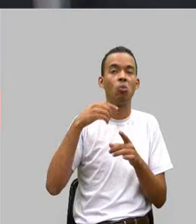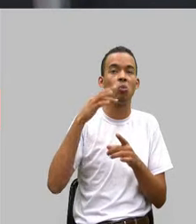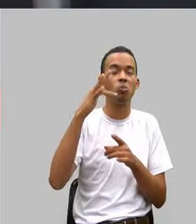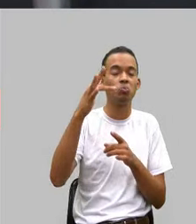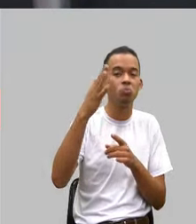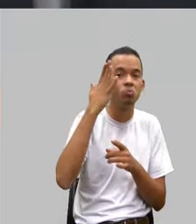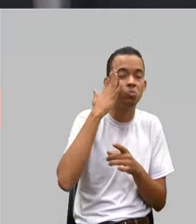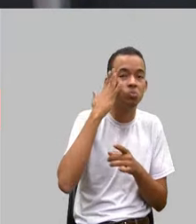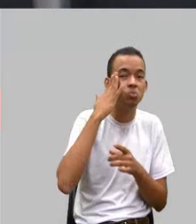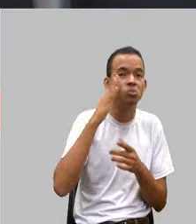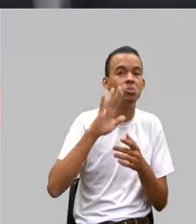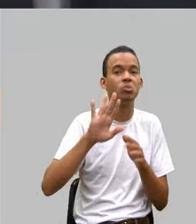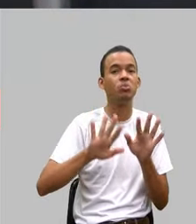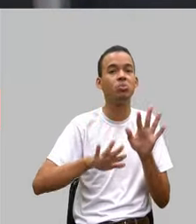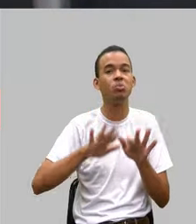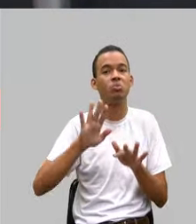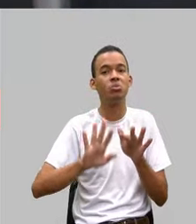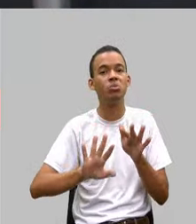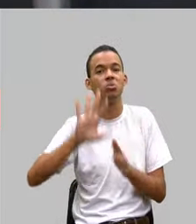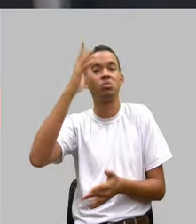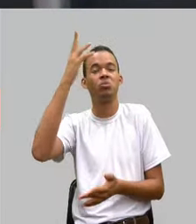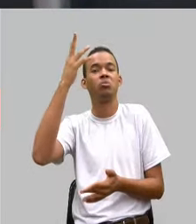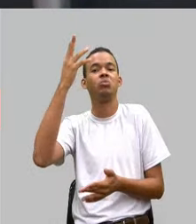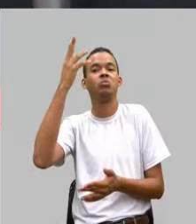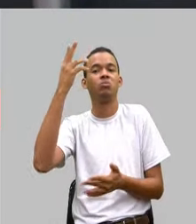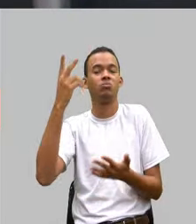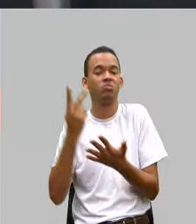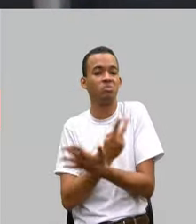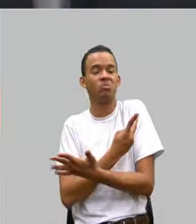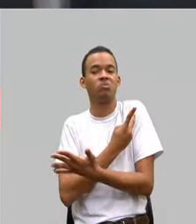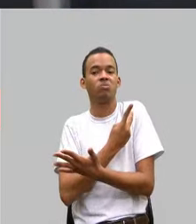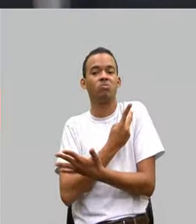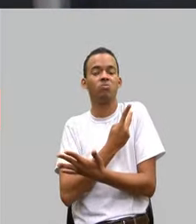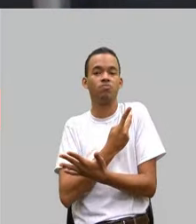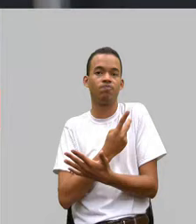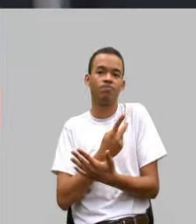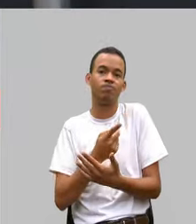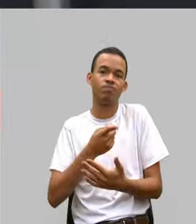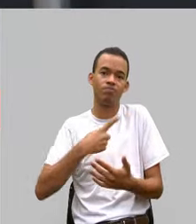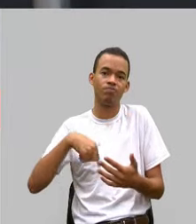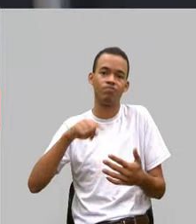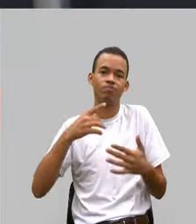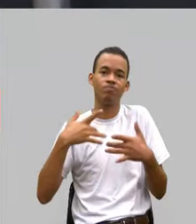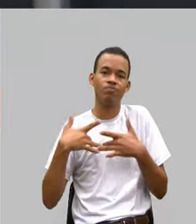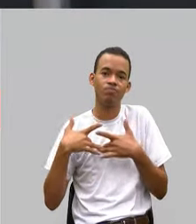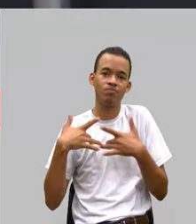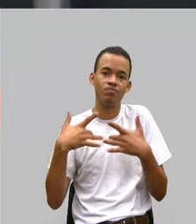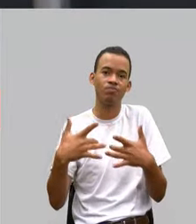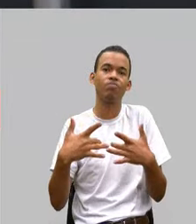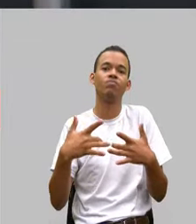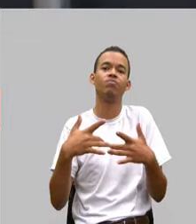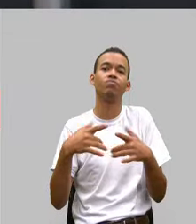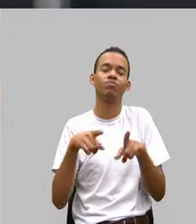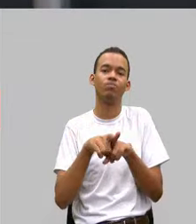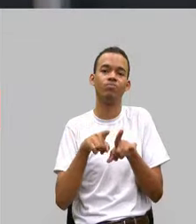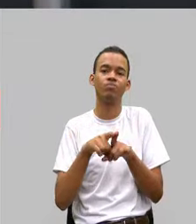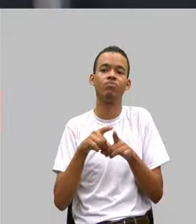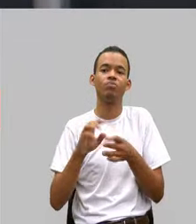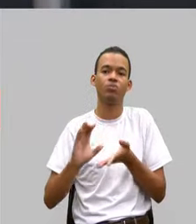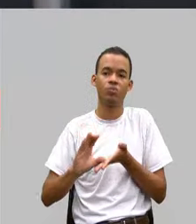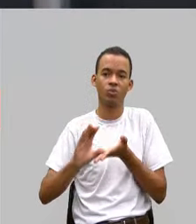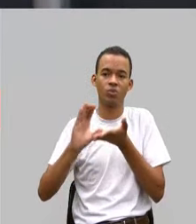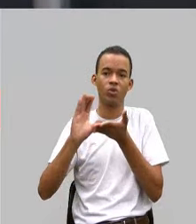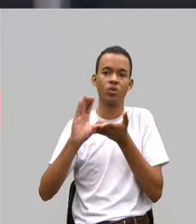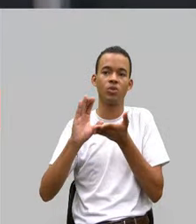ensina isso é o professor Antônio esc corrot dito isso aqui oferecemos nossas contribuições o Conselho Regional de Psicologia de Minas Gerais